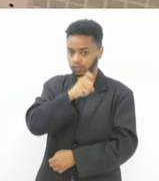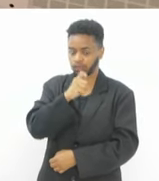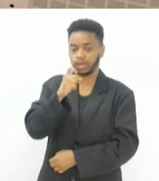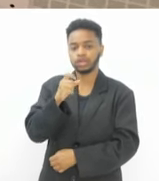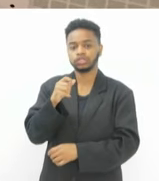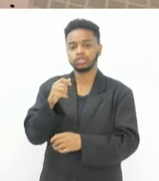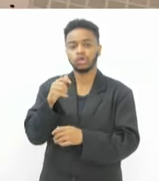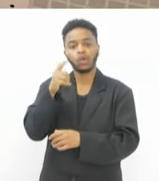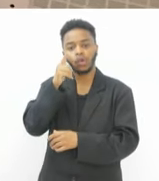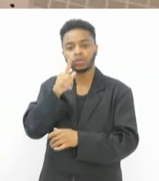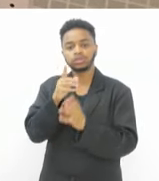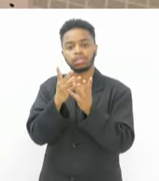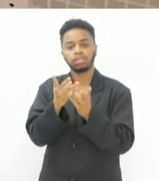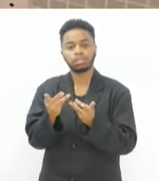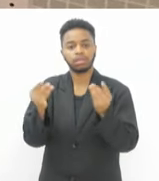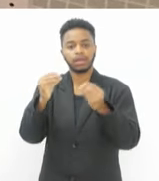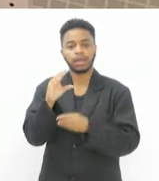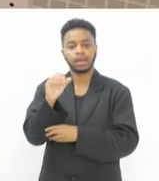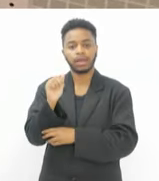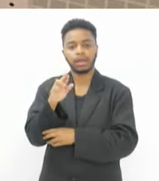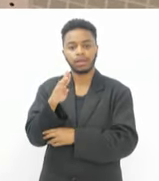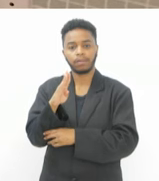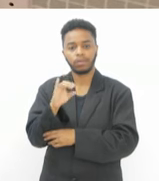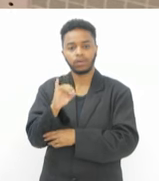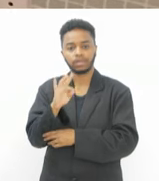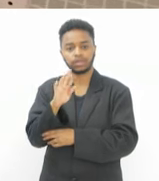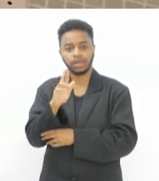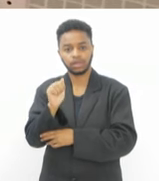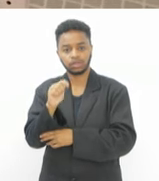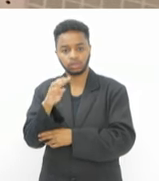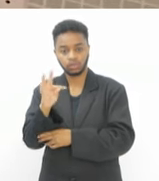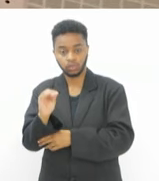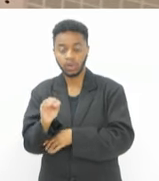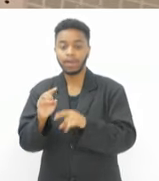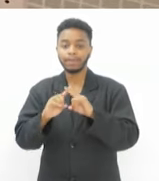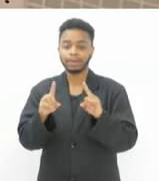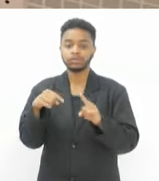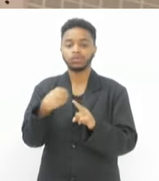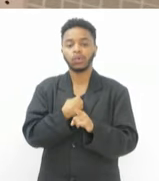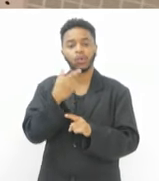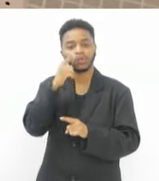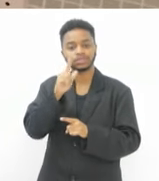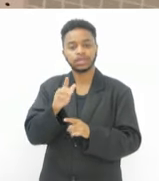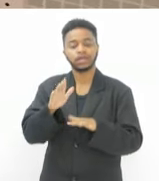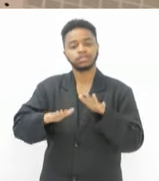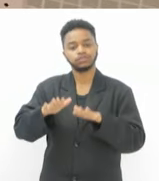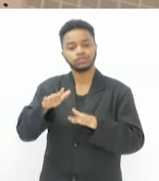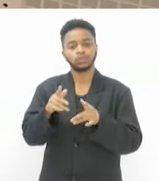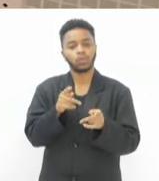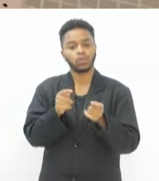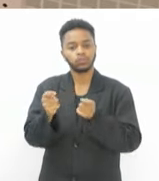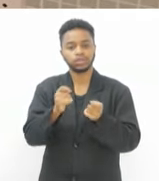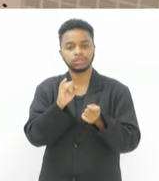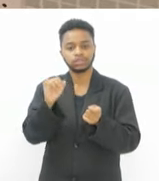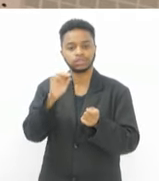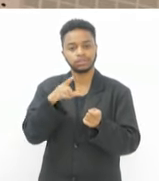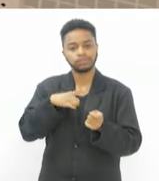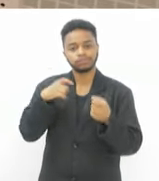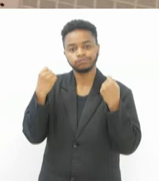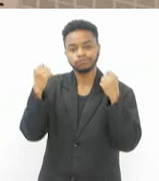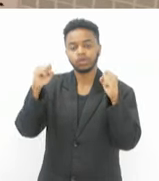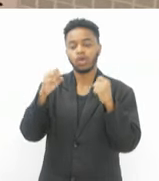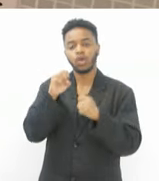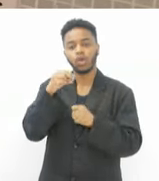precisa de uma avaliação, mas que na maioria das vezes a gente consegue controlar com atividade física e redução dos